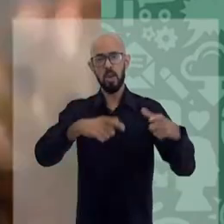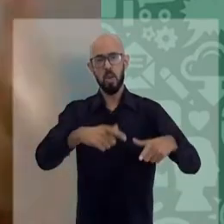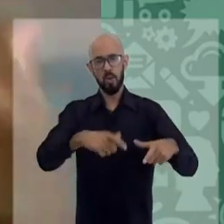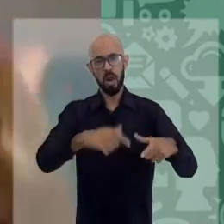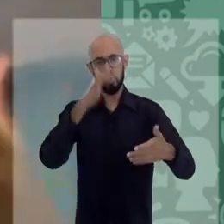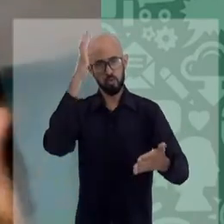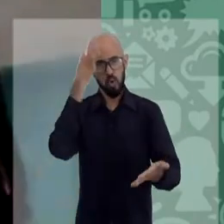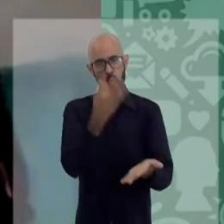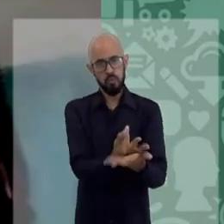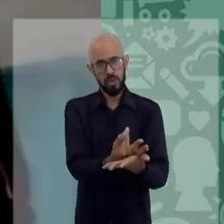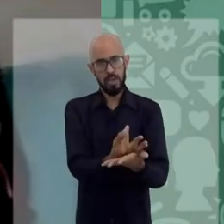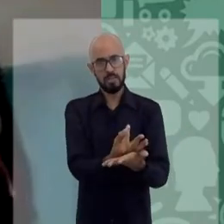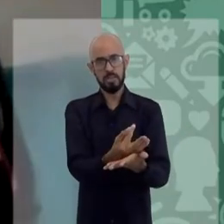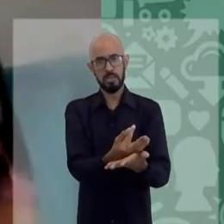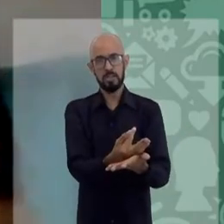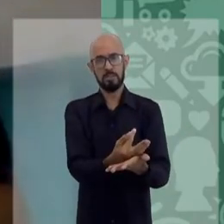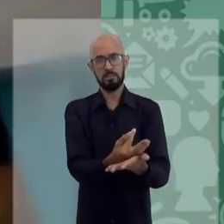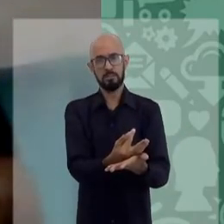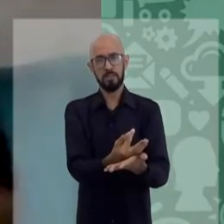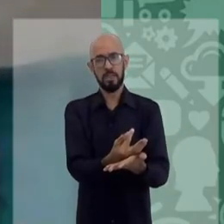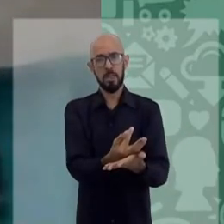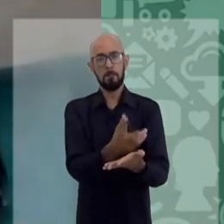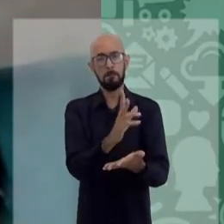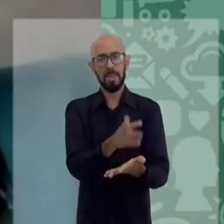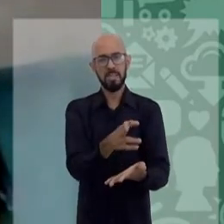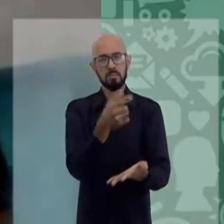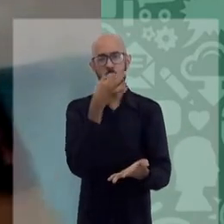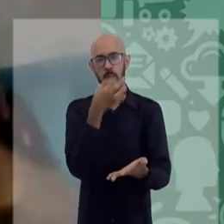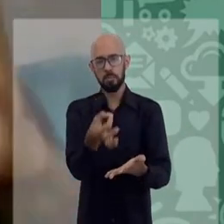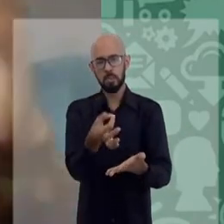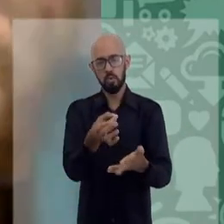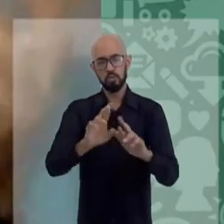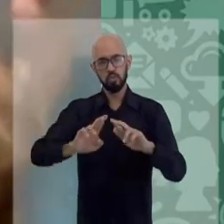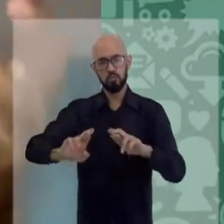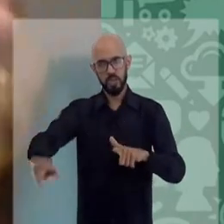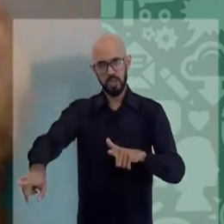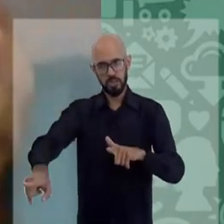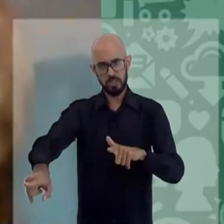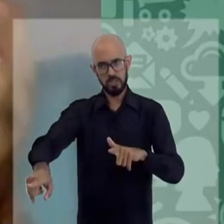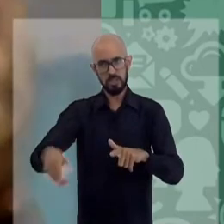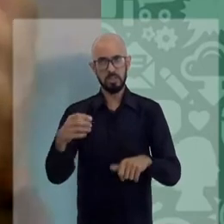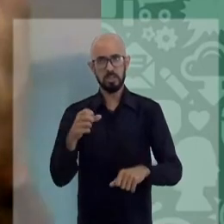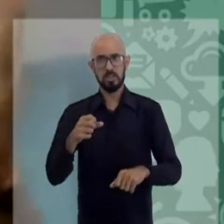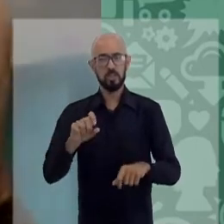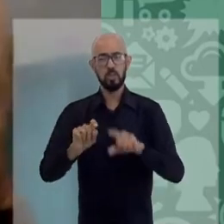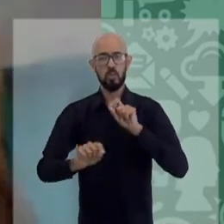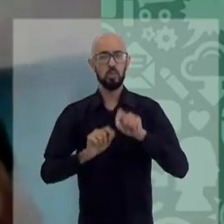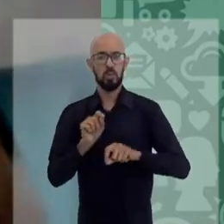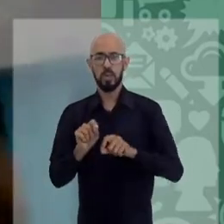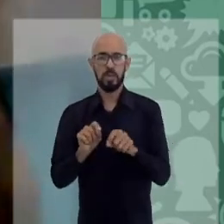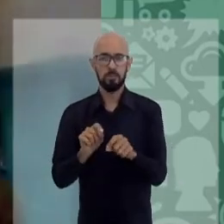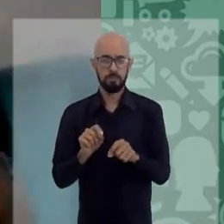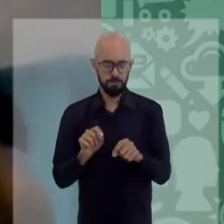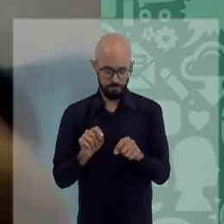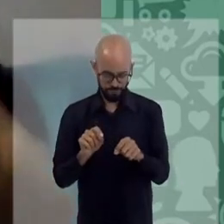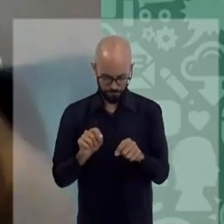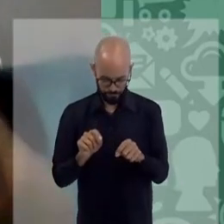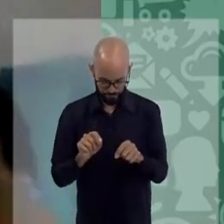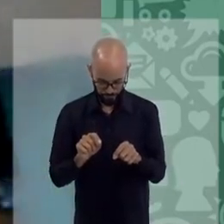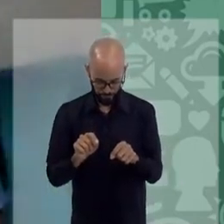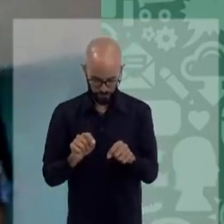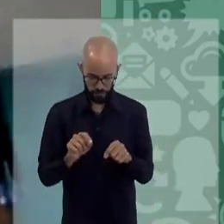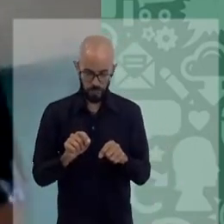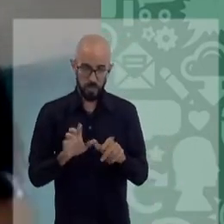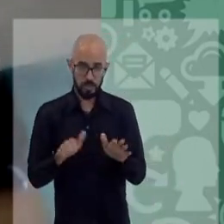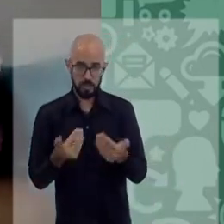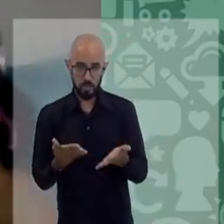São espaços de confiança. Mesmo posições que são divergentes, você se posicionar, você é muito...